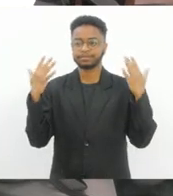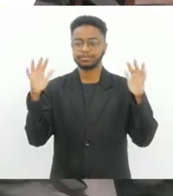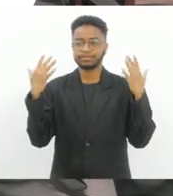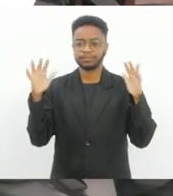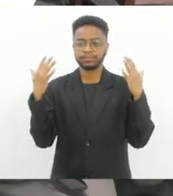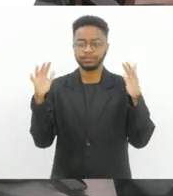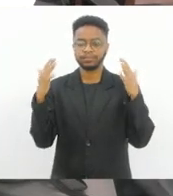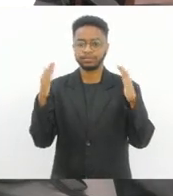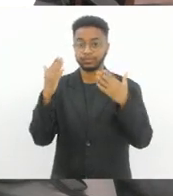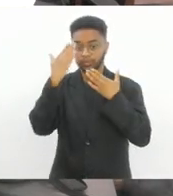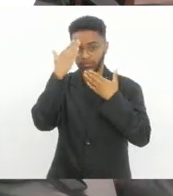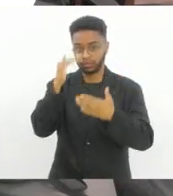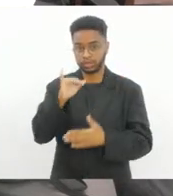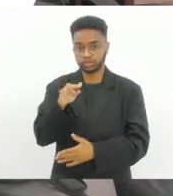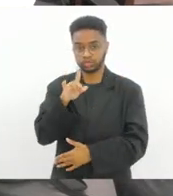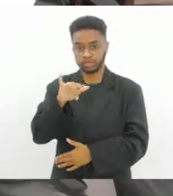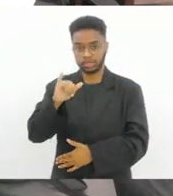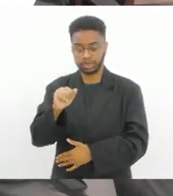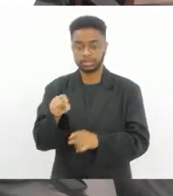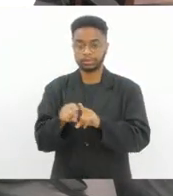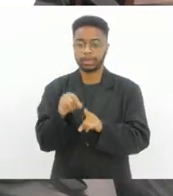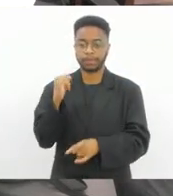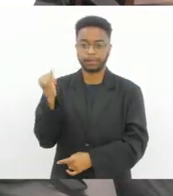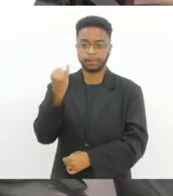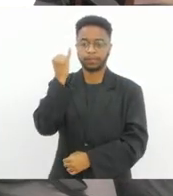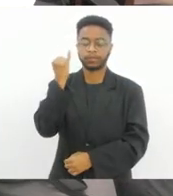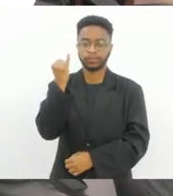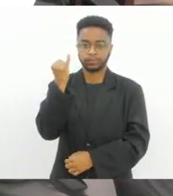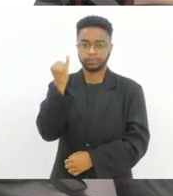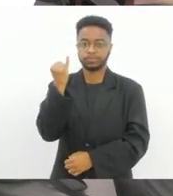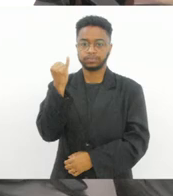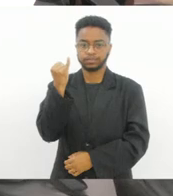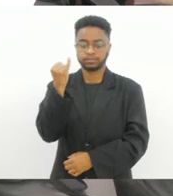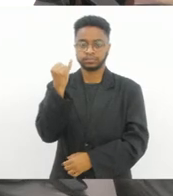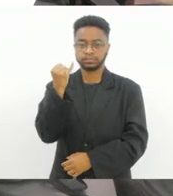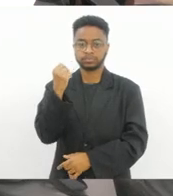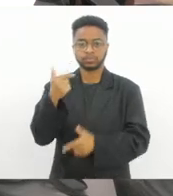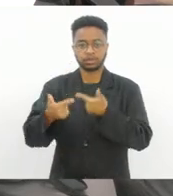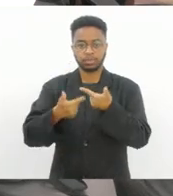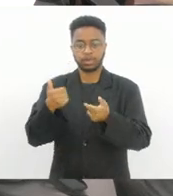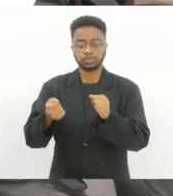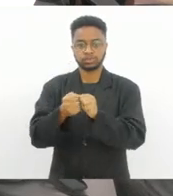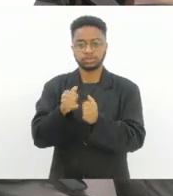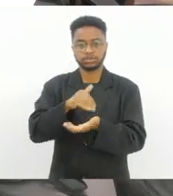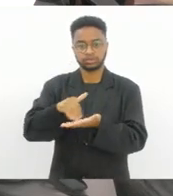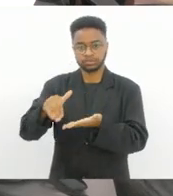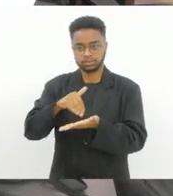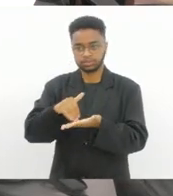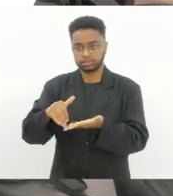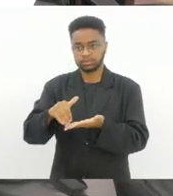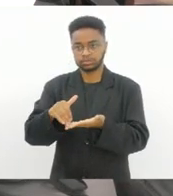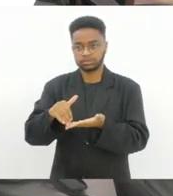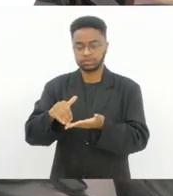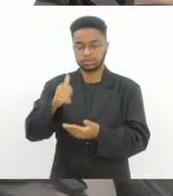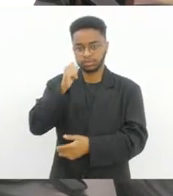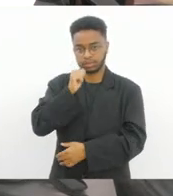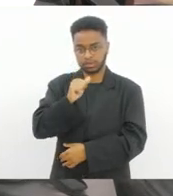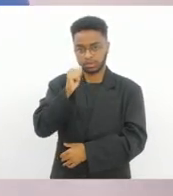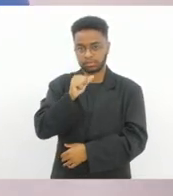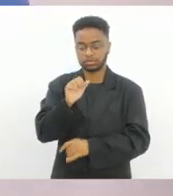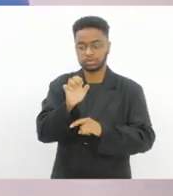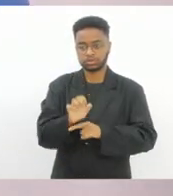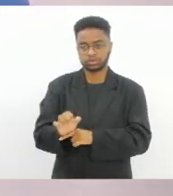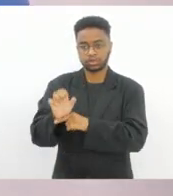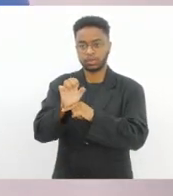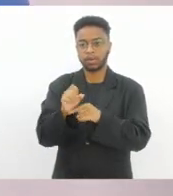Muito obrigada, Júlia. Super importante a atuação da Secretaria da Mulher do